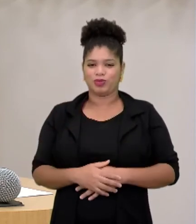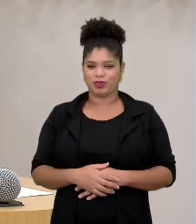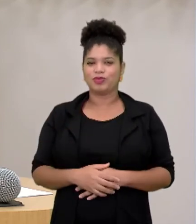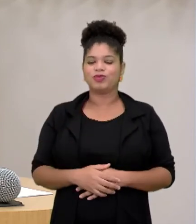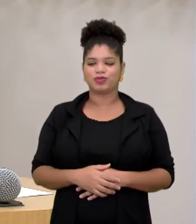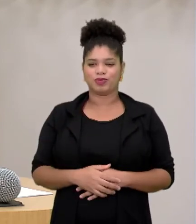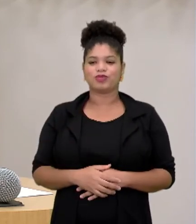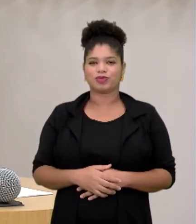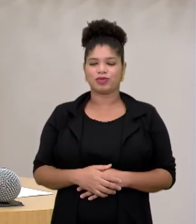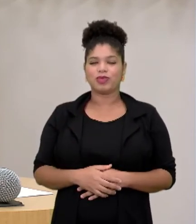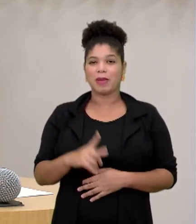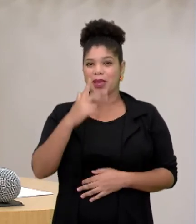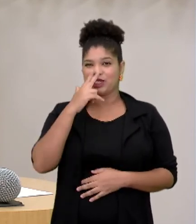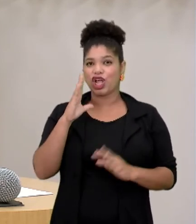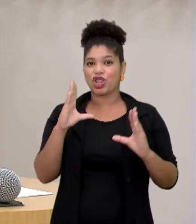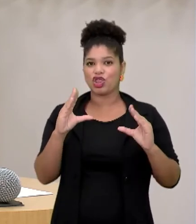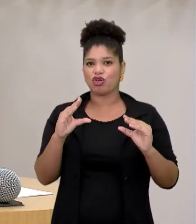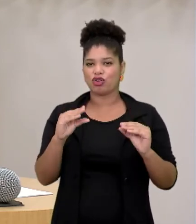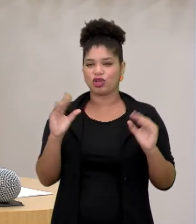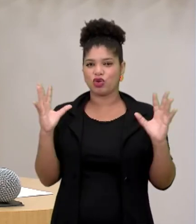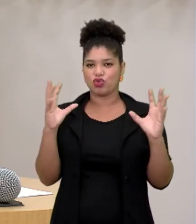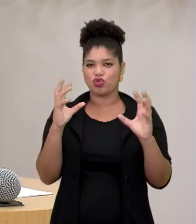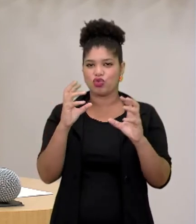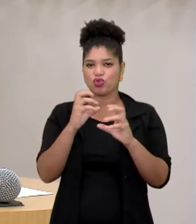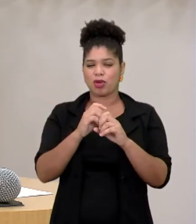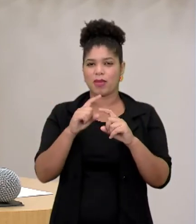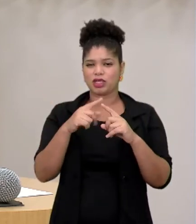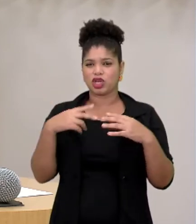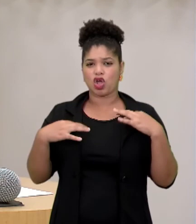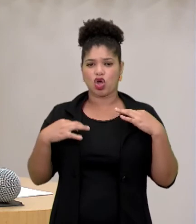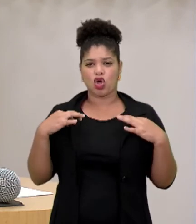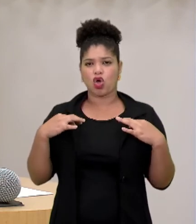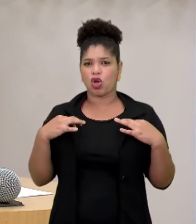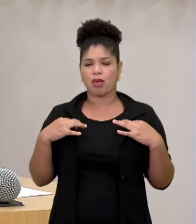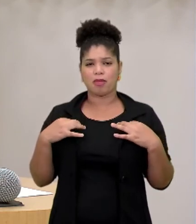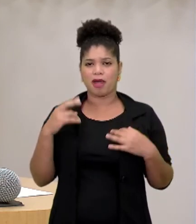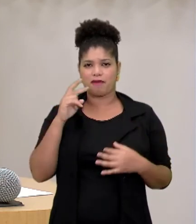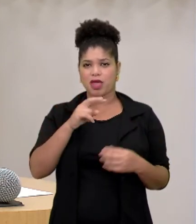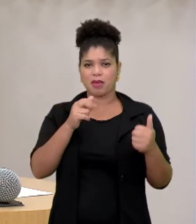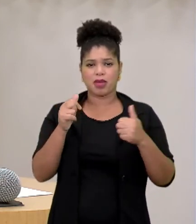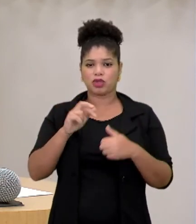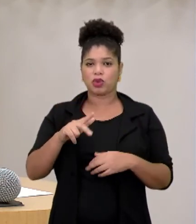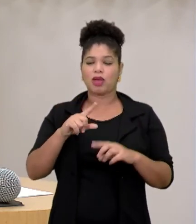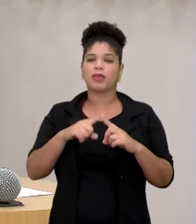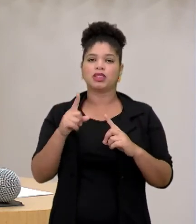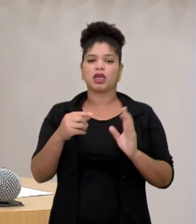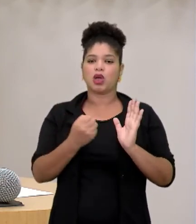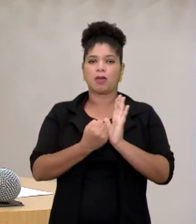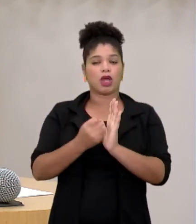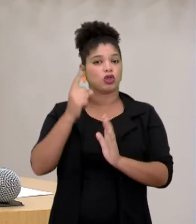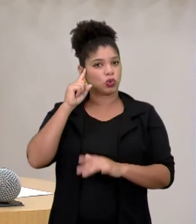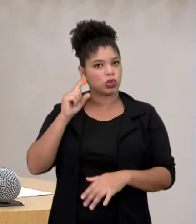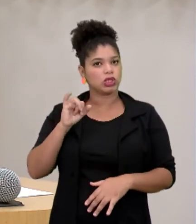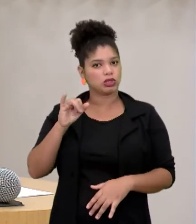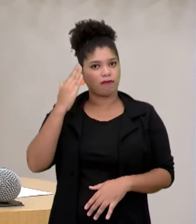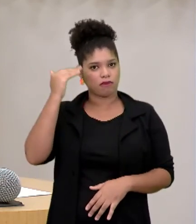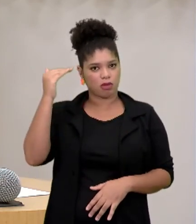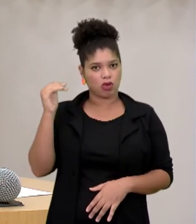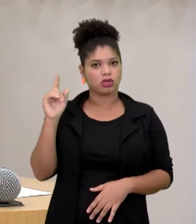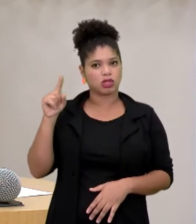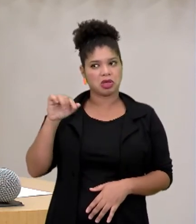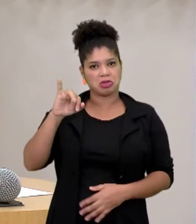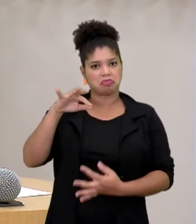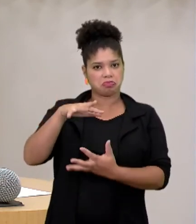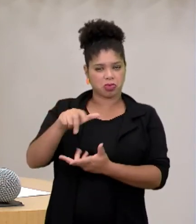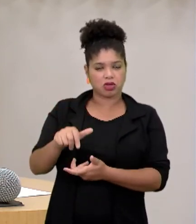tomadas assim e você percebe assim que não dá para ver muito bem a roupa, né? E é uma marca de roupa, não sei se é conhecida lá fora ou não, é porque eu